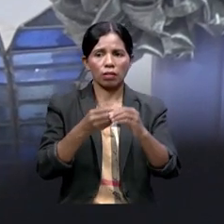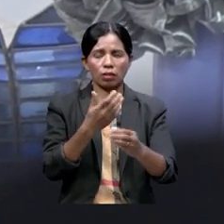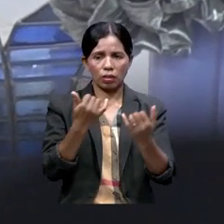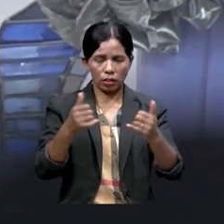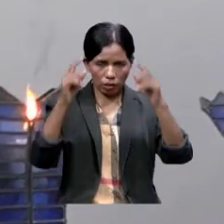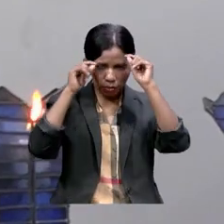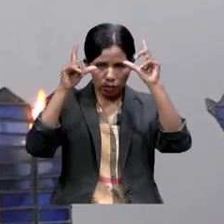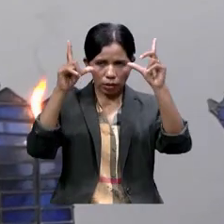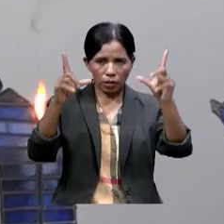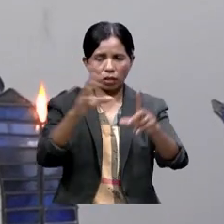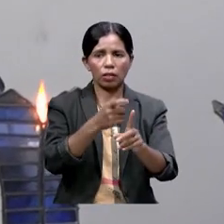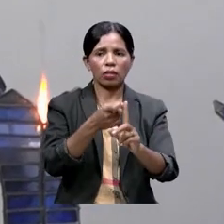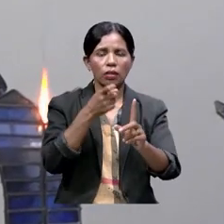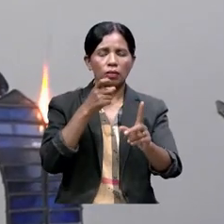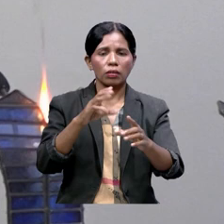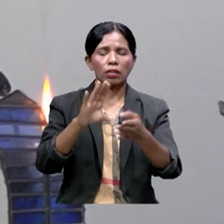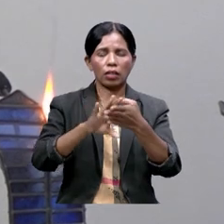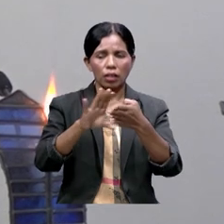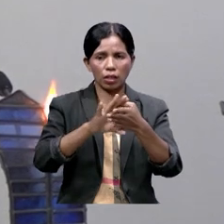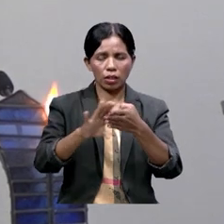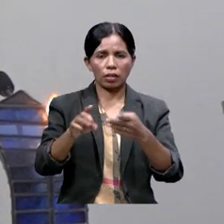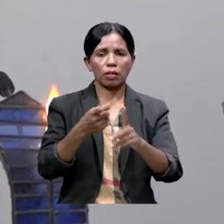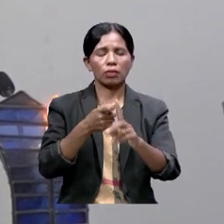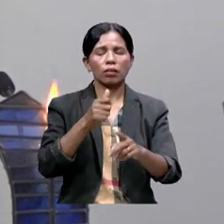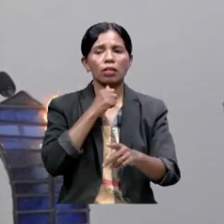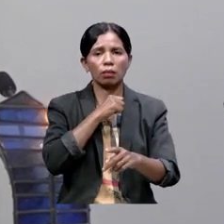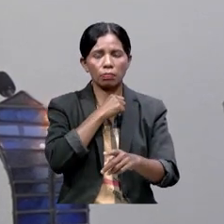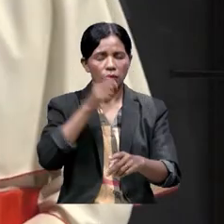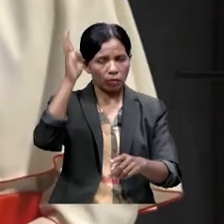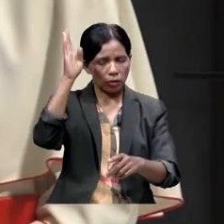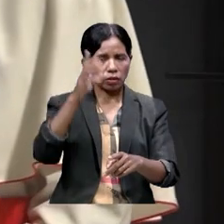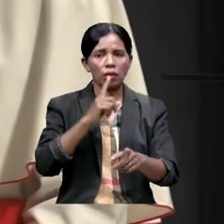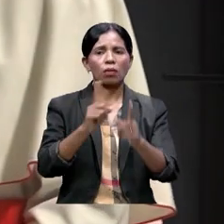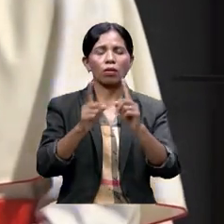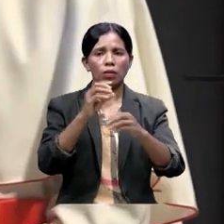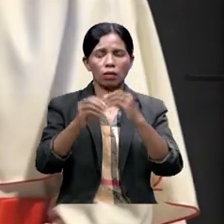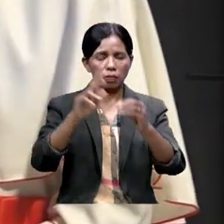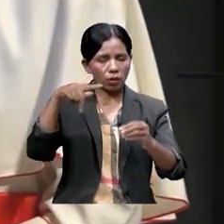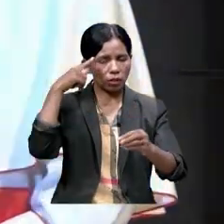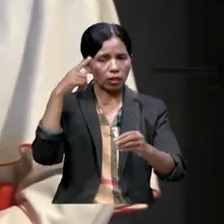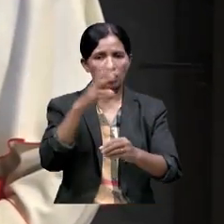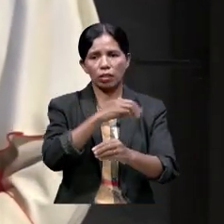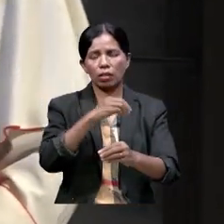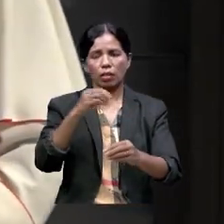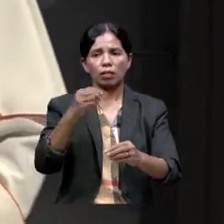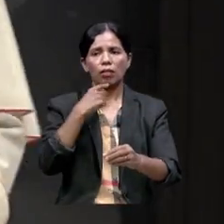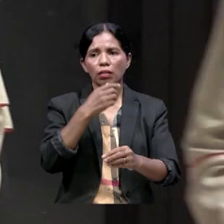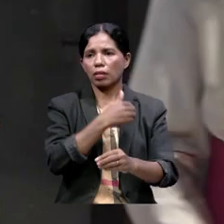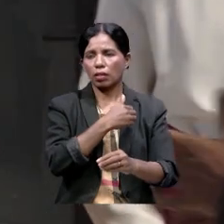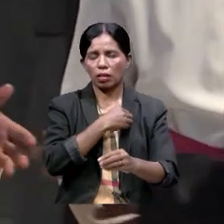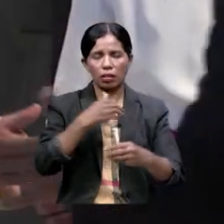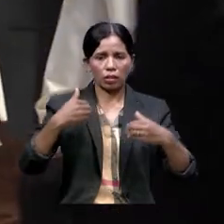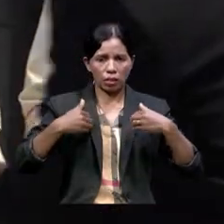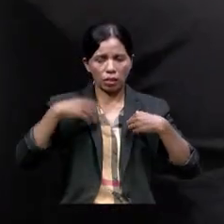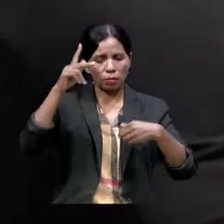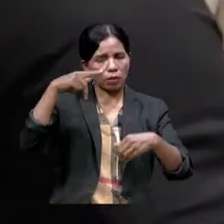em Timor-Leste, lihusi carta episcopal, hodi crítica político na insira, e a railaran, tamo considera sedau kia política